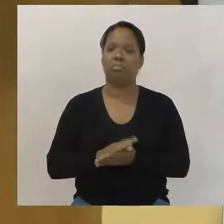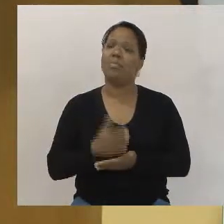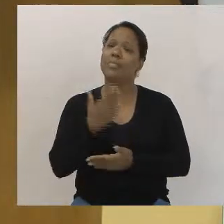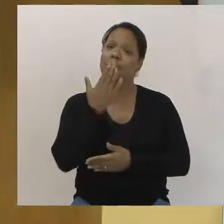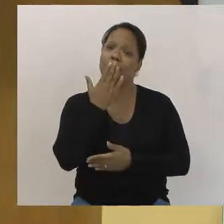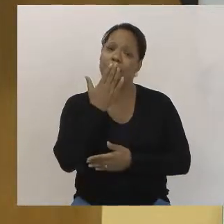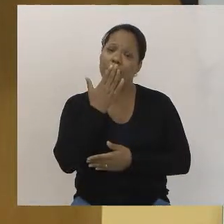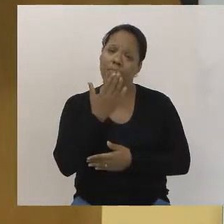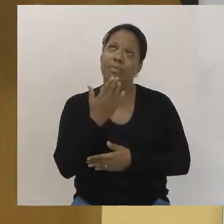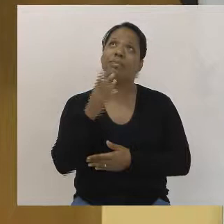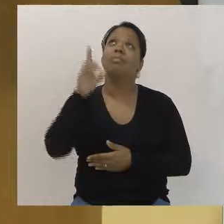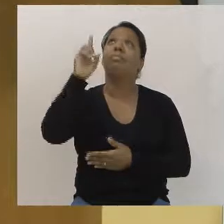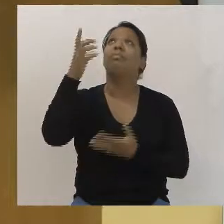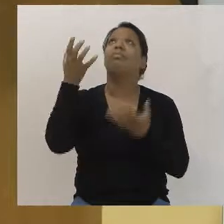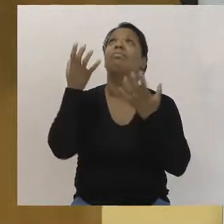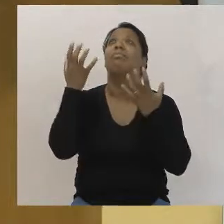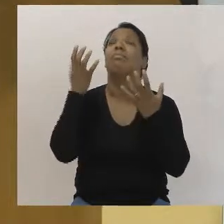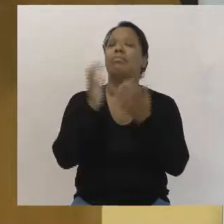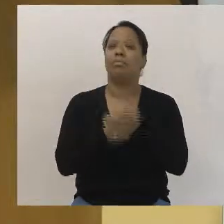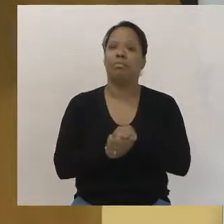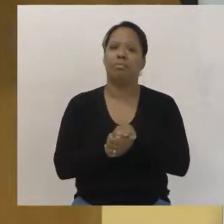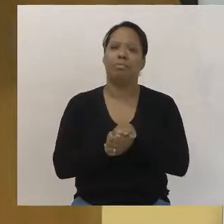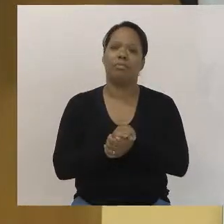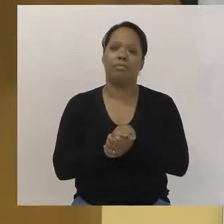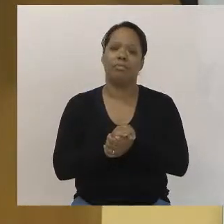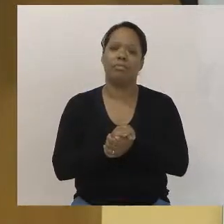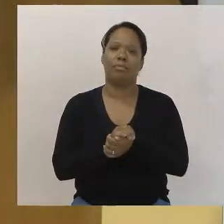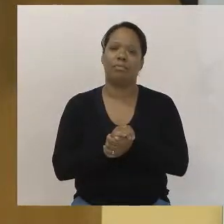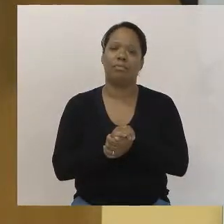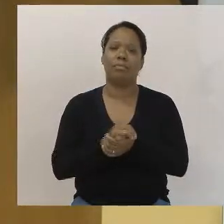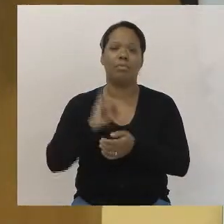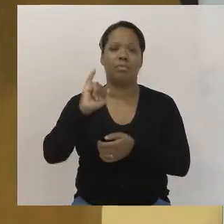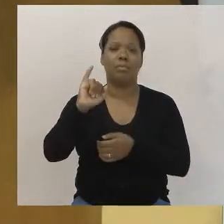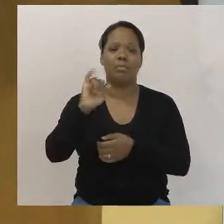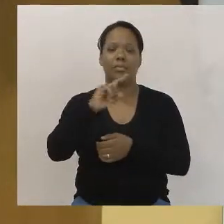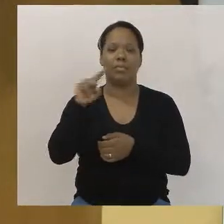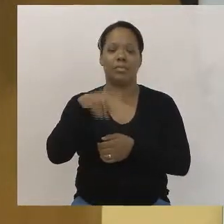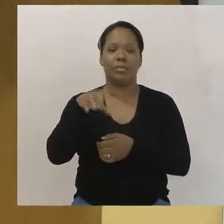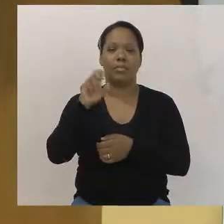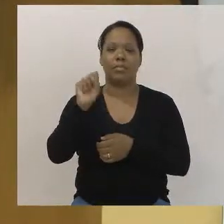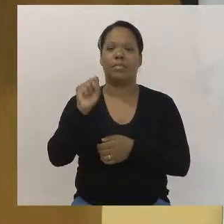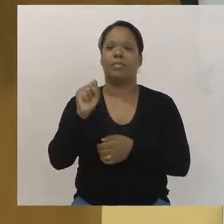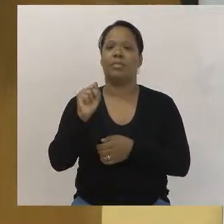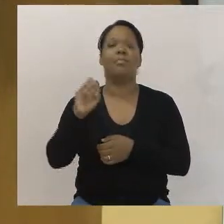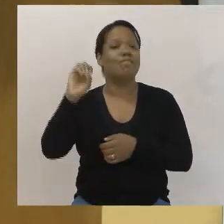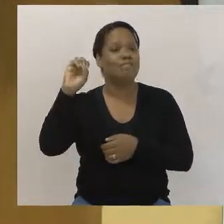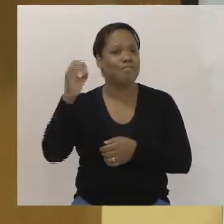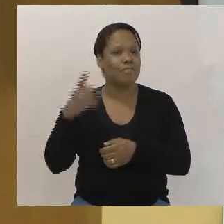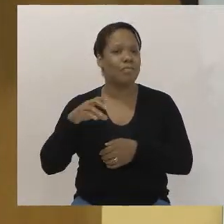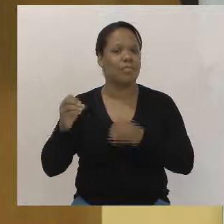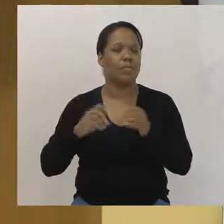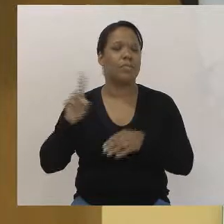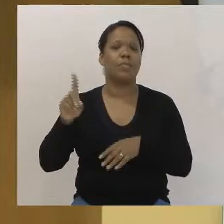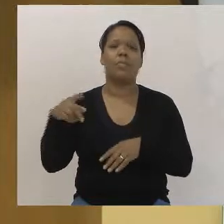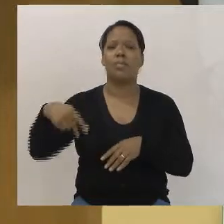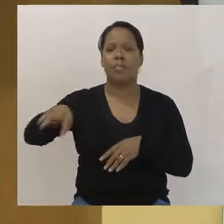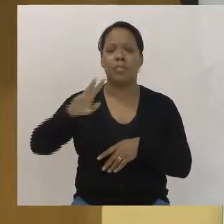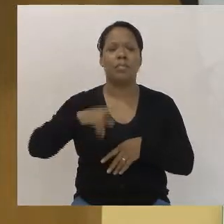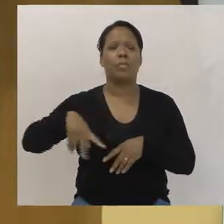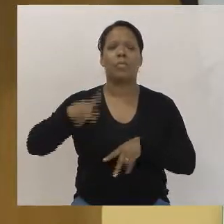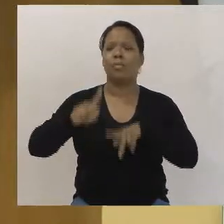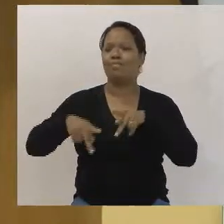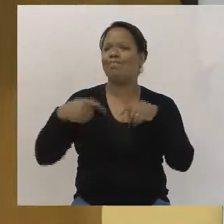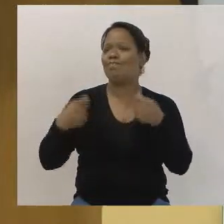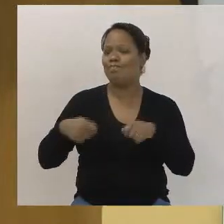peço a deus nessa tribuna que jair santana vai realizar essa obra lá que o povo precisa dessa